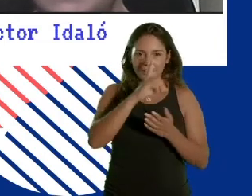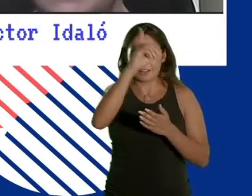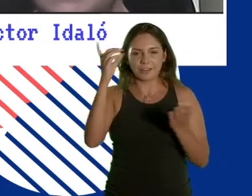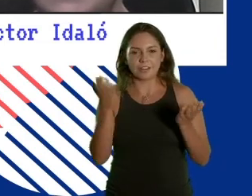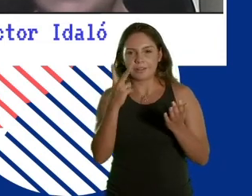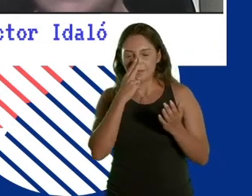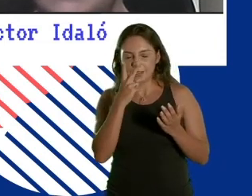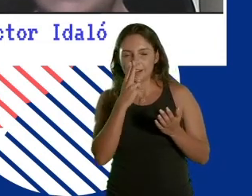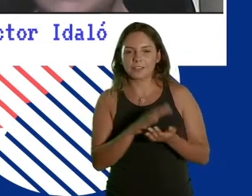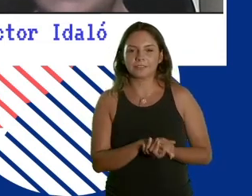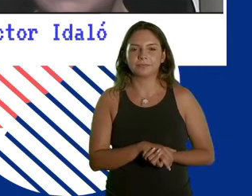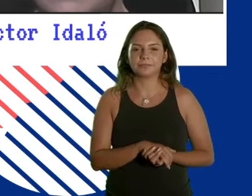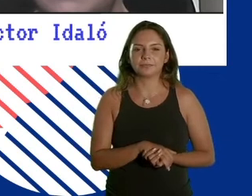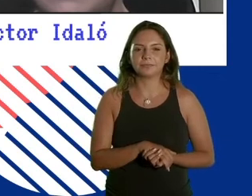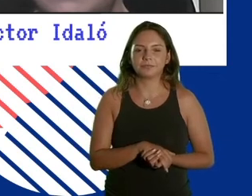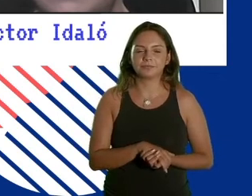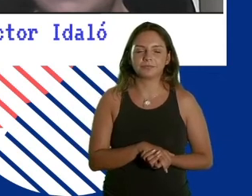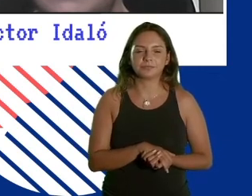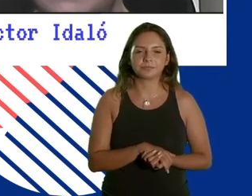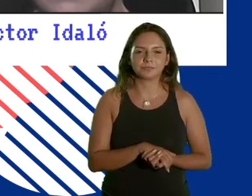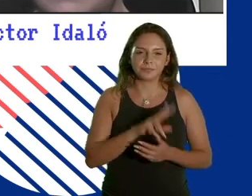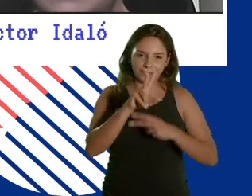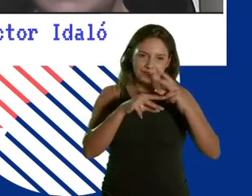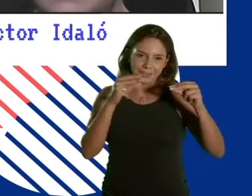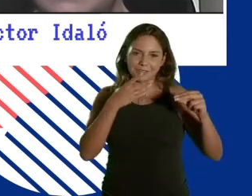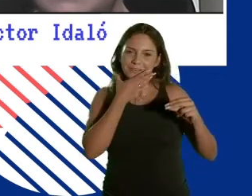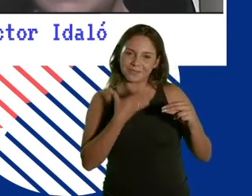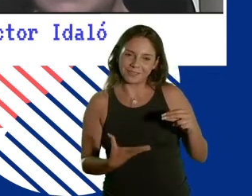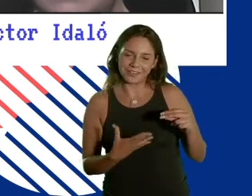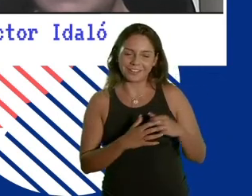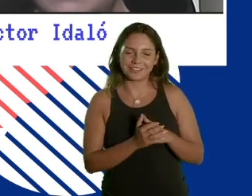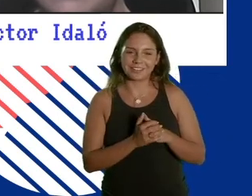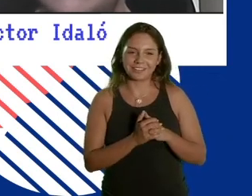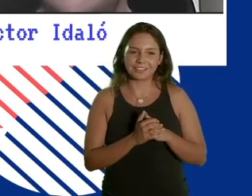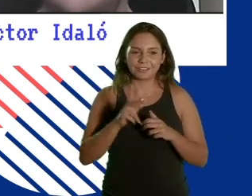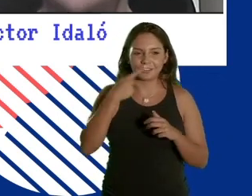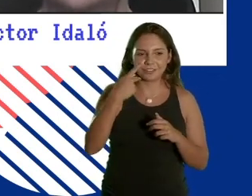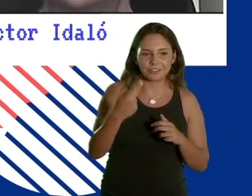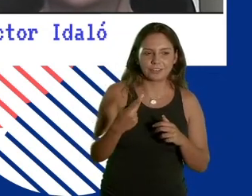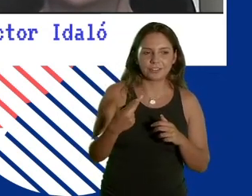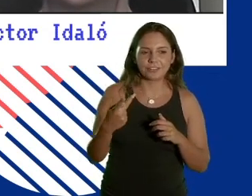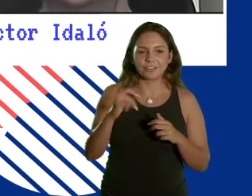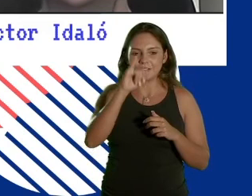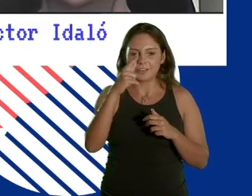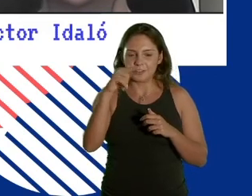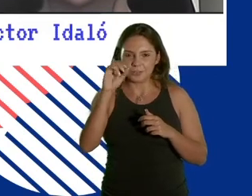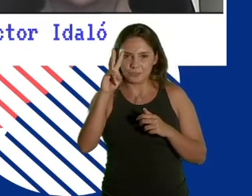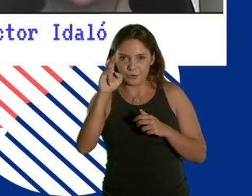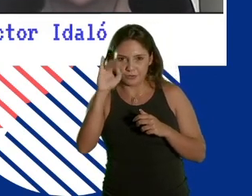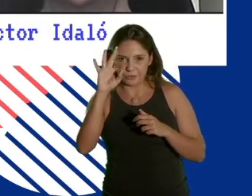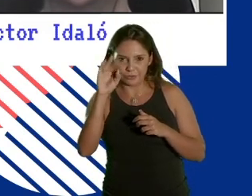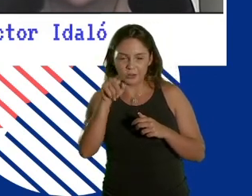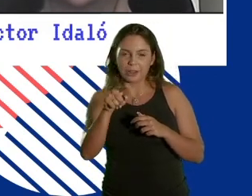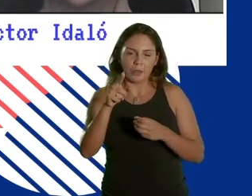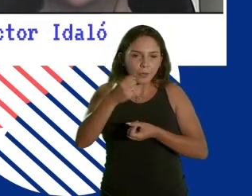hora, parece um presente de Papai Noel. Fale do João Vitor,